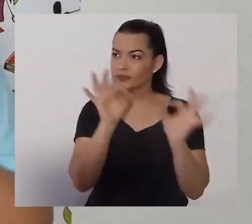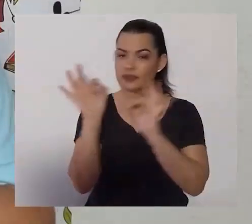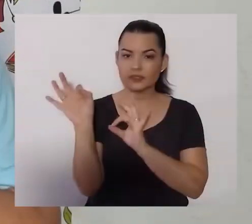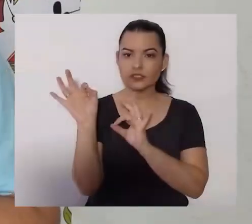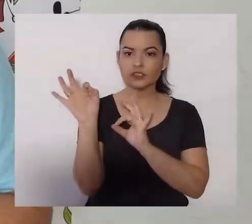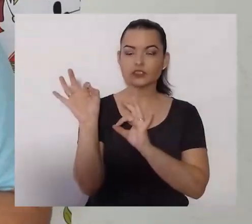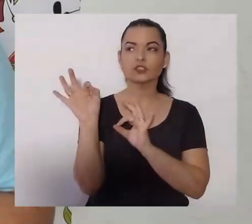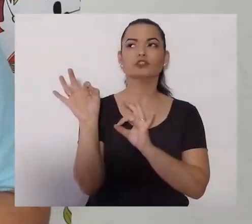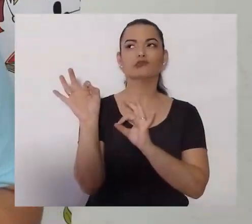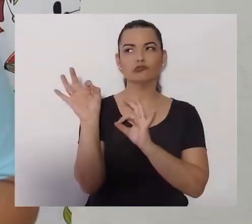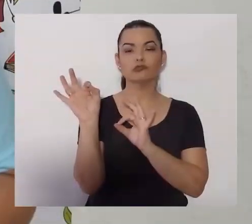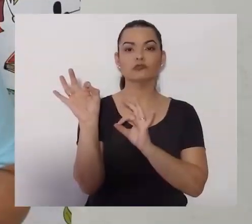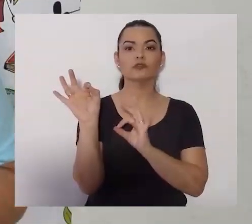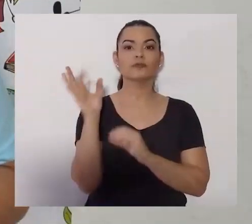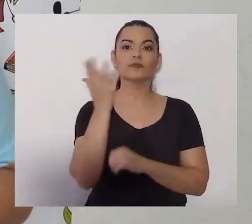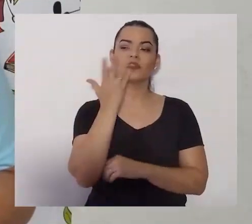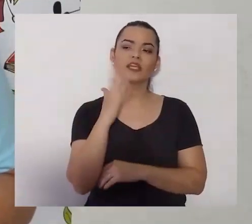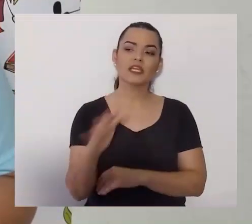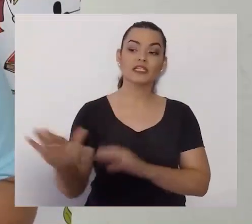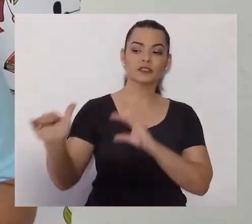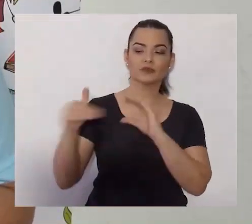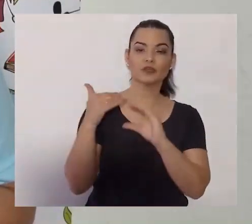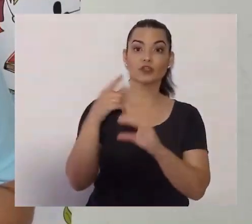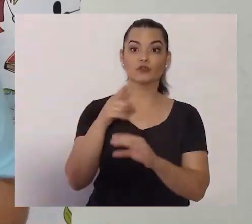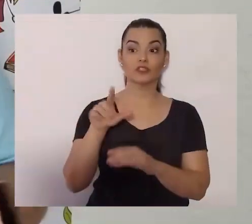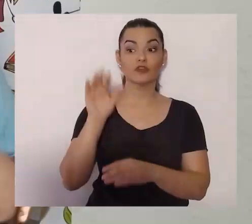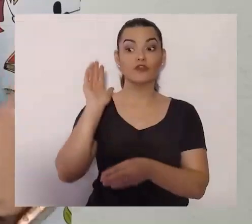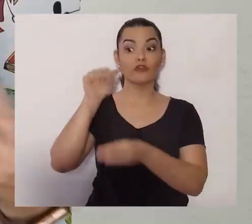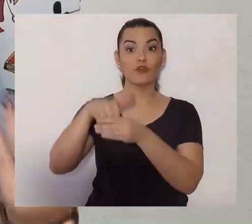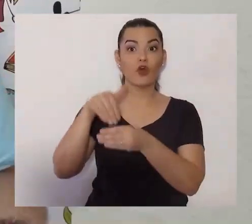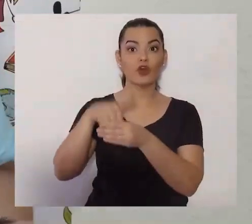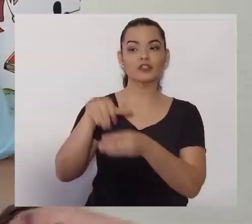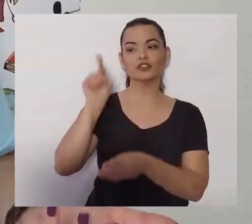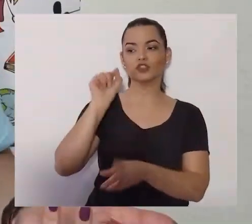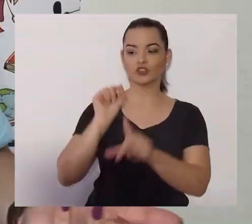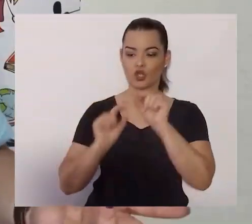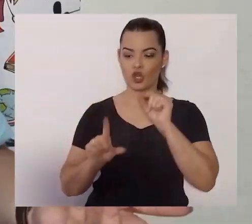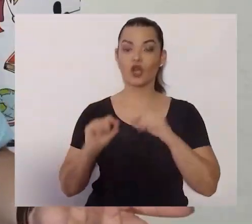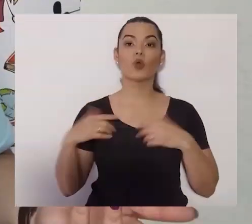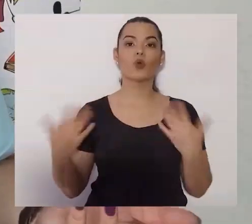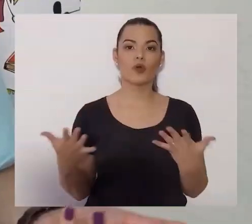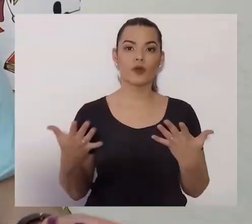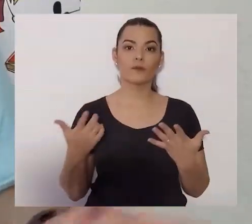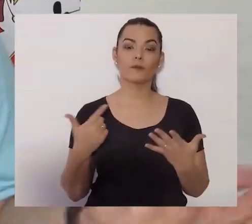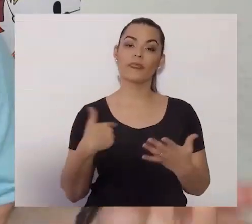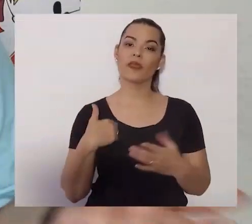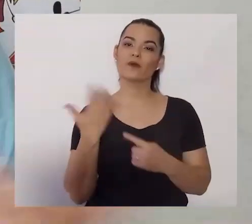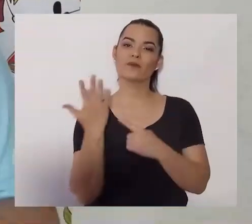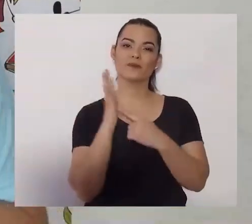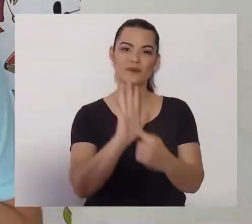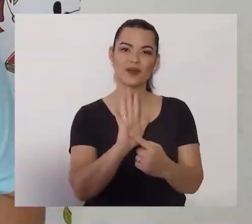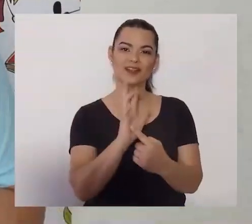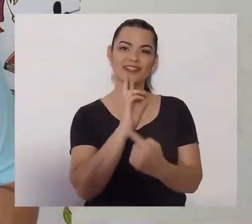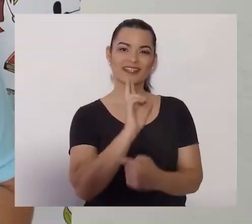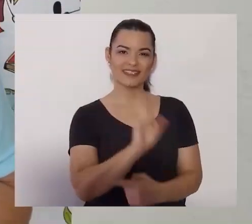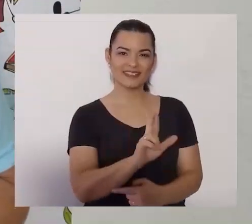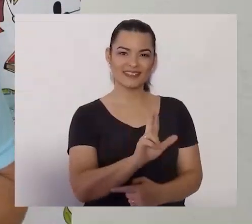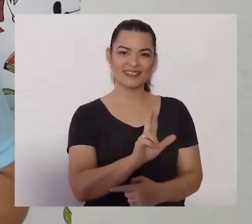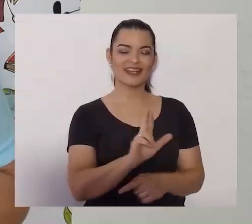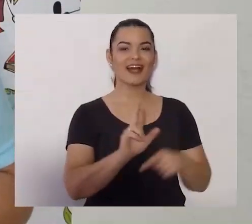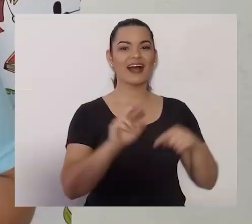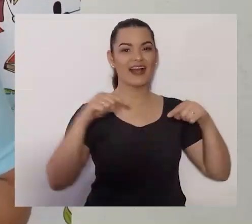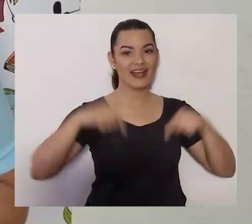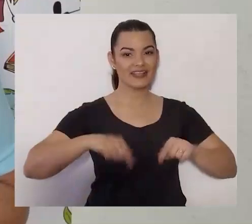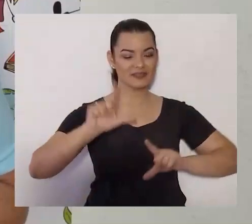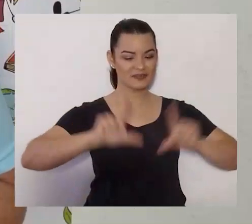E aí, vocês vão votar, tá bom? Eu vou compartilhar os resultados com vocês e aí a gente conta aqui